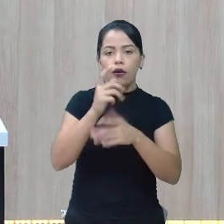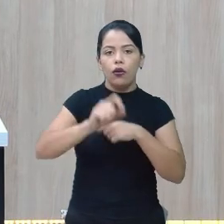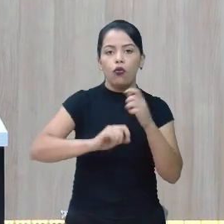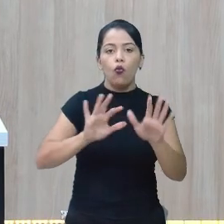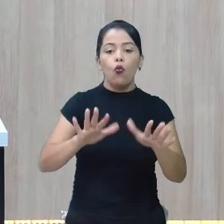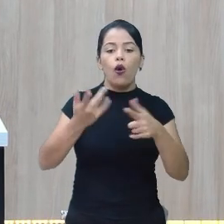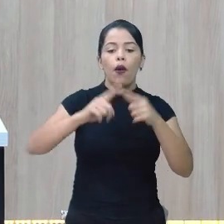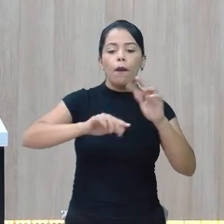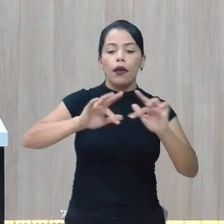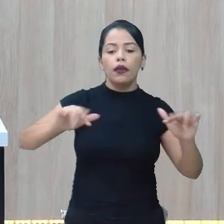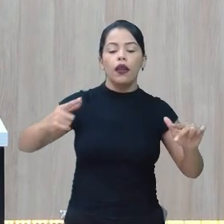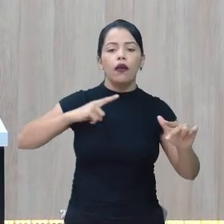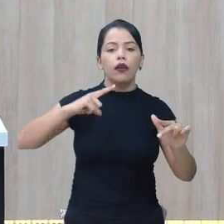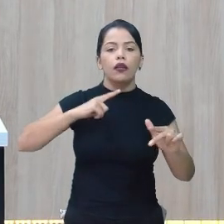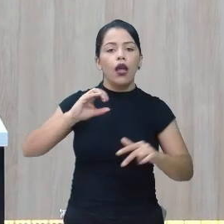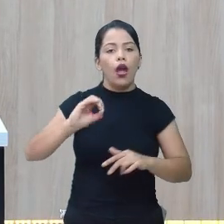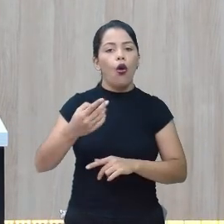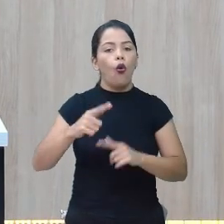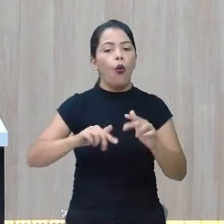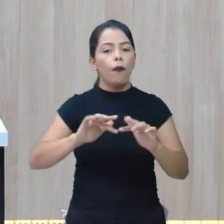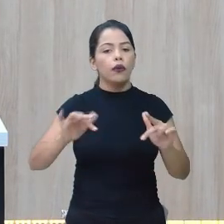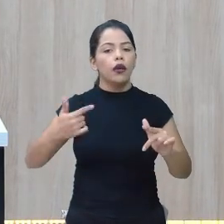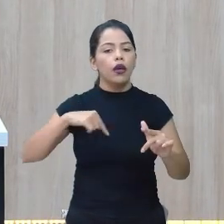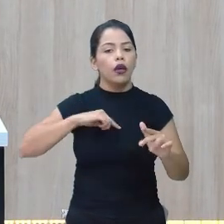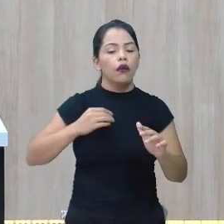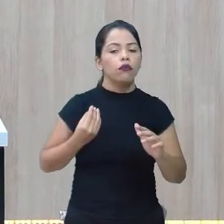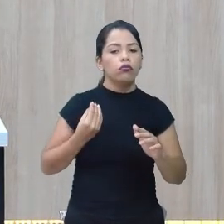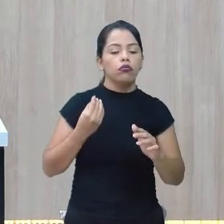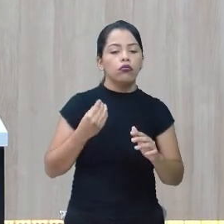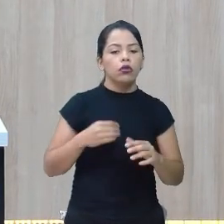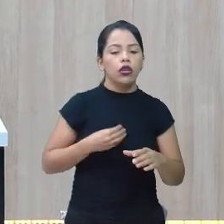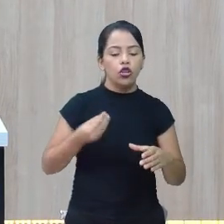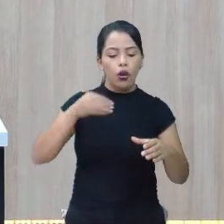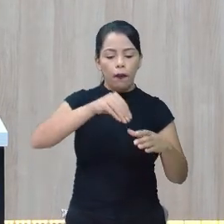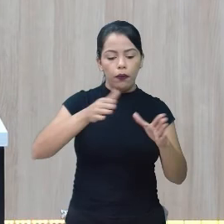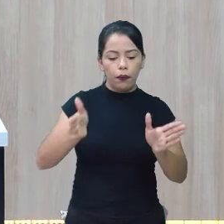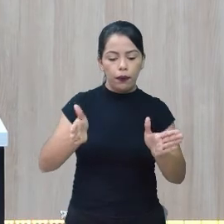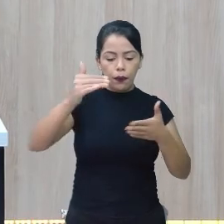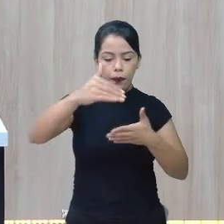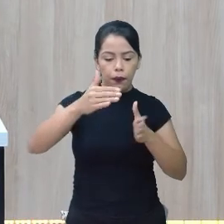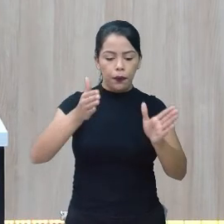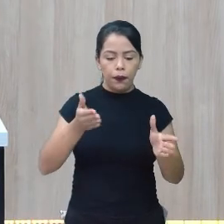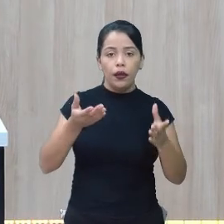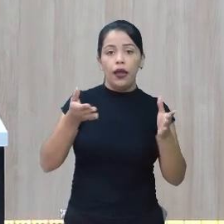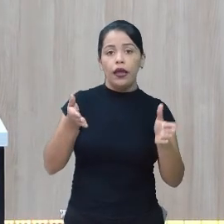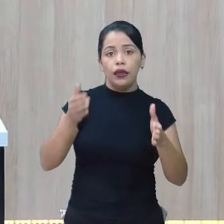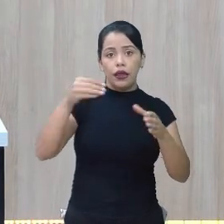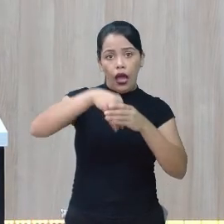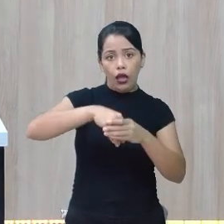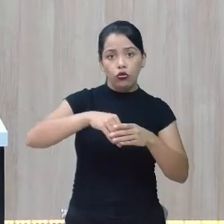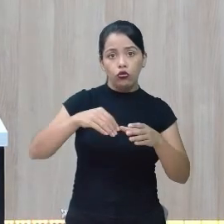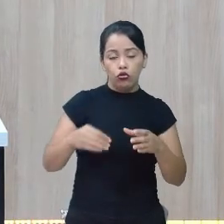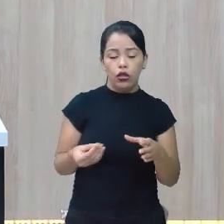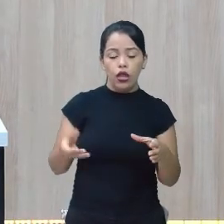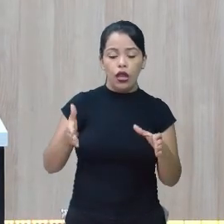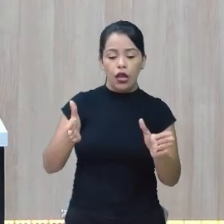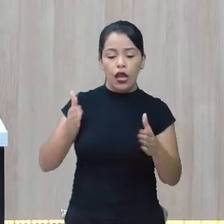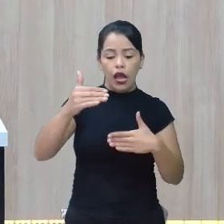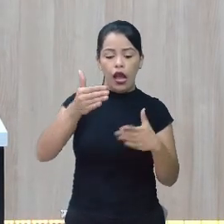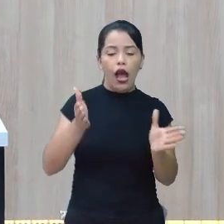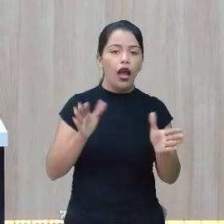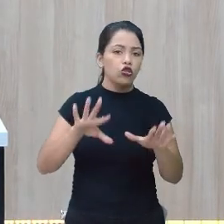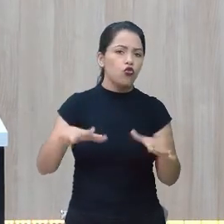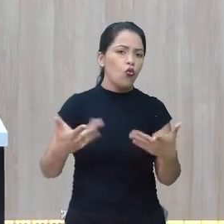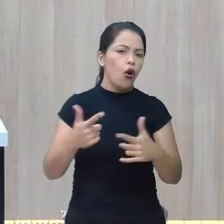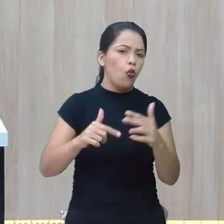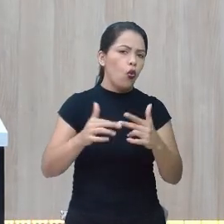os materiais ou objetos que a gente coloca em caixas. Nesse tipo de material, tá certo? Basicamente,